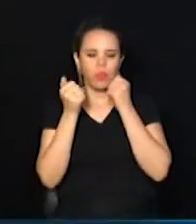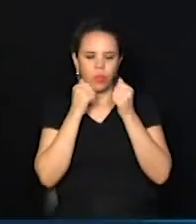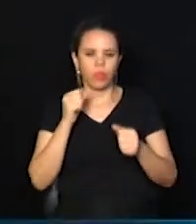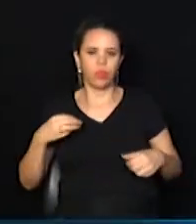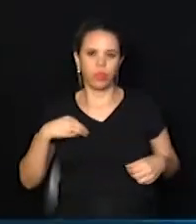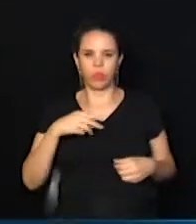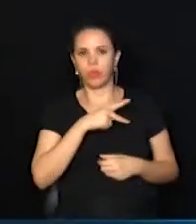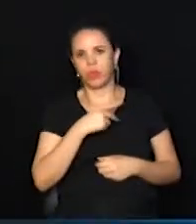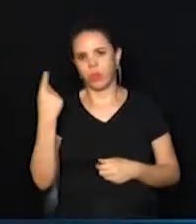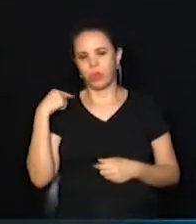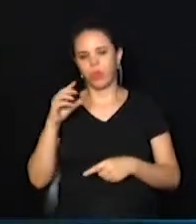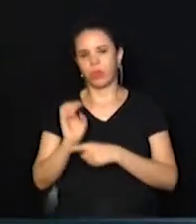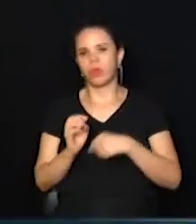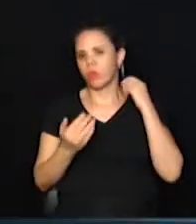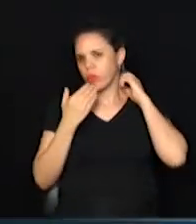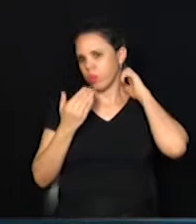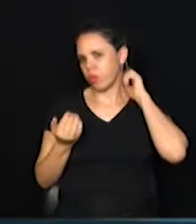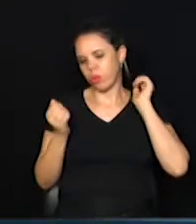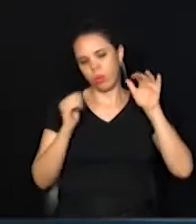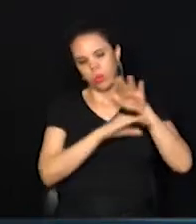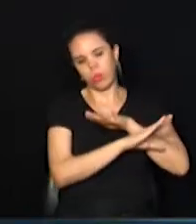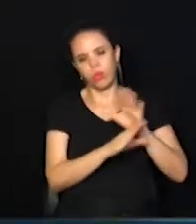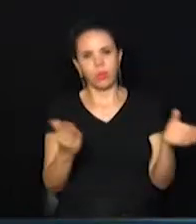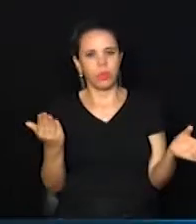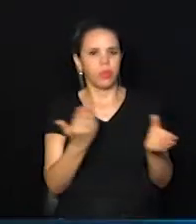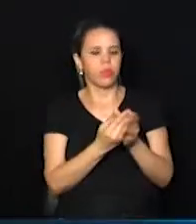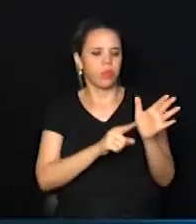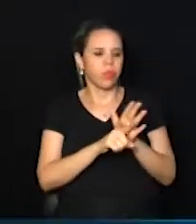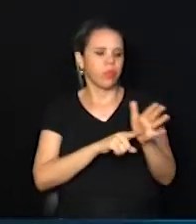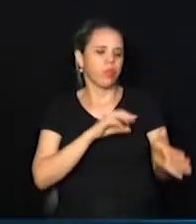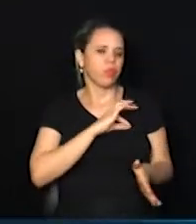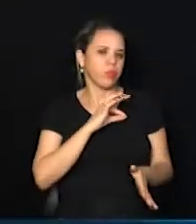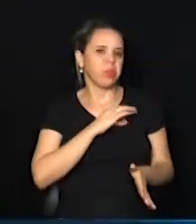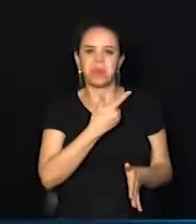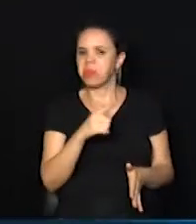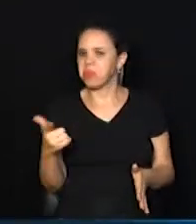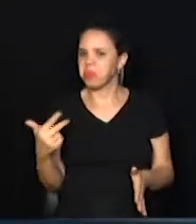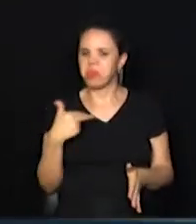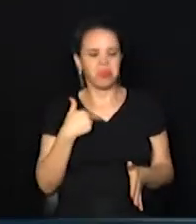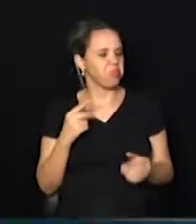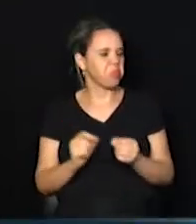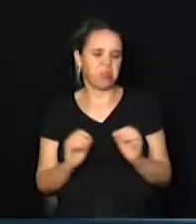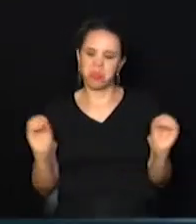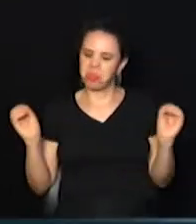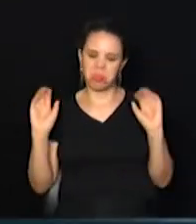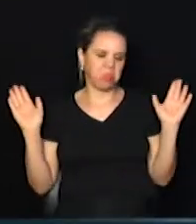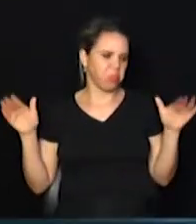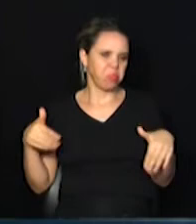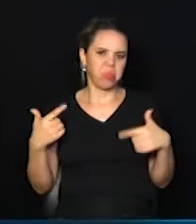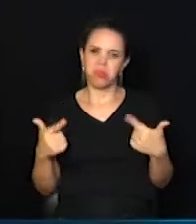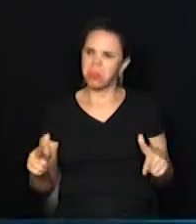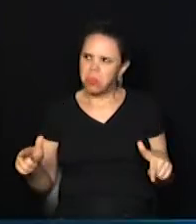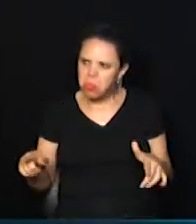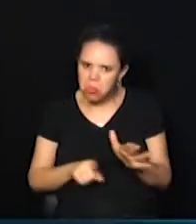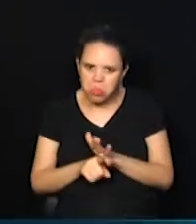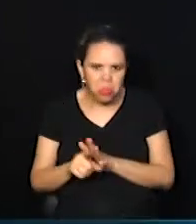Público Estadual pede o arquivamento do inquérito policial, dizendo que não há mais diligência a fazer. Não há diligências,